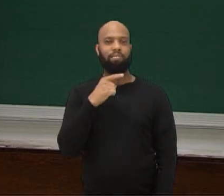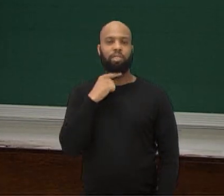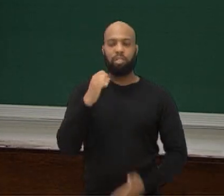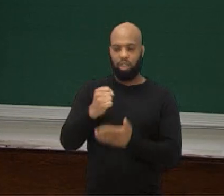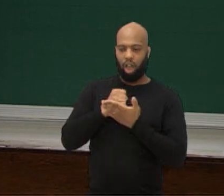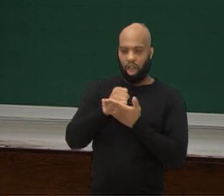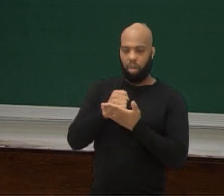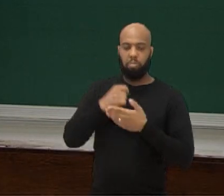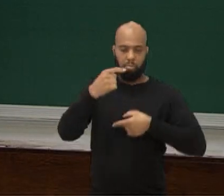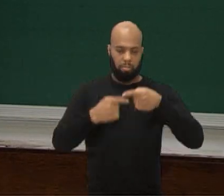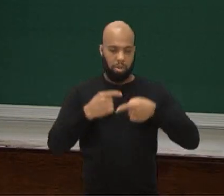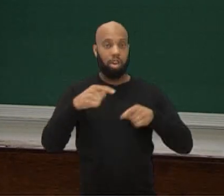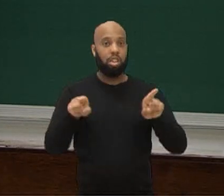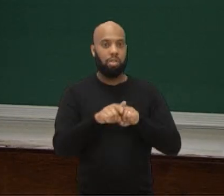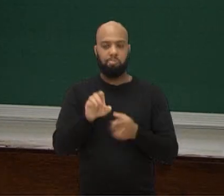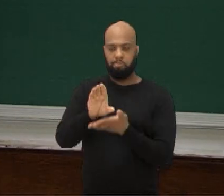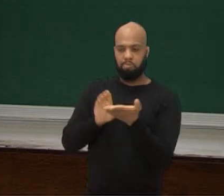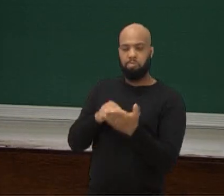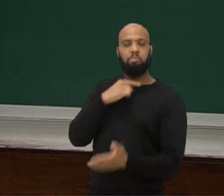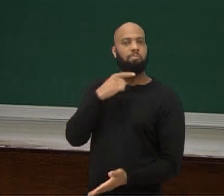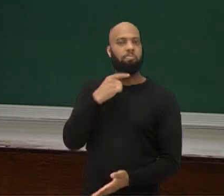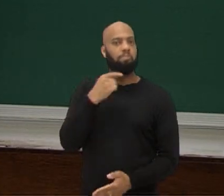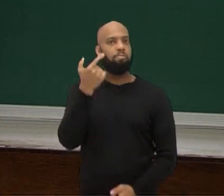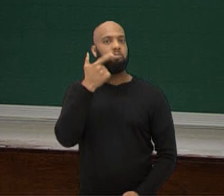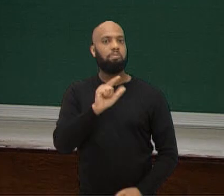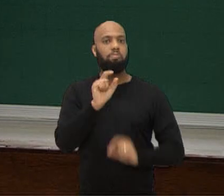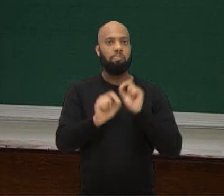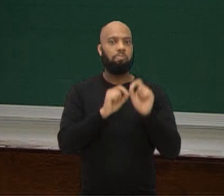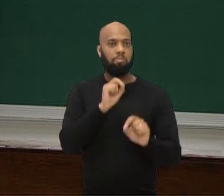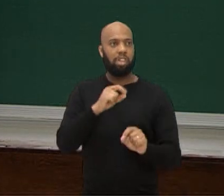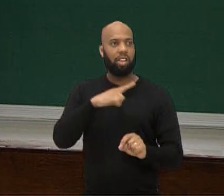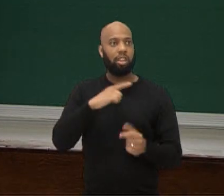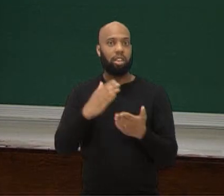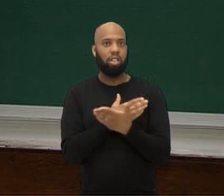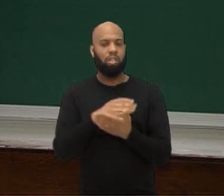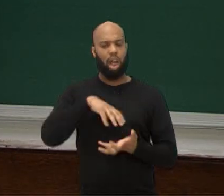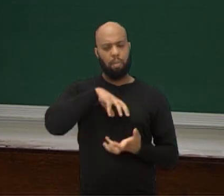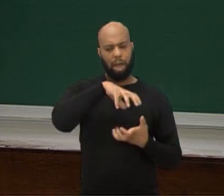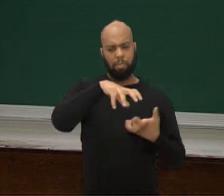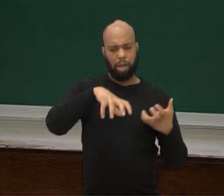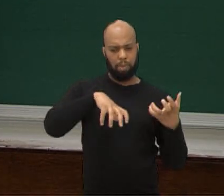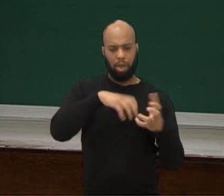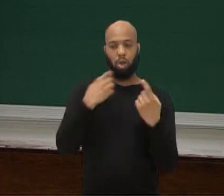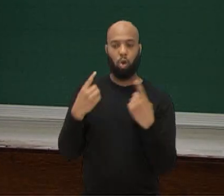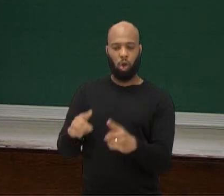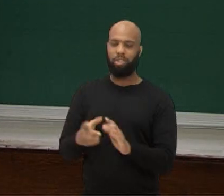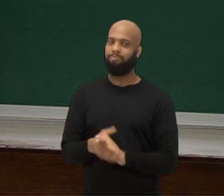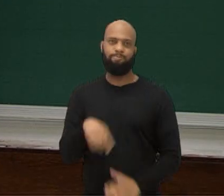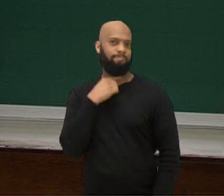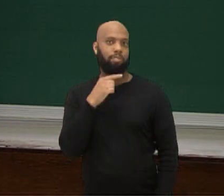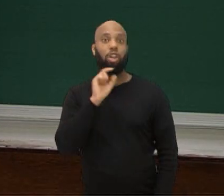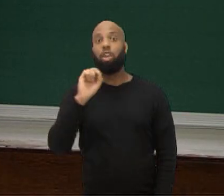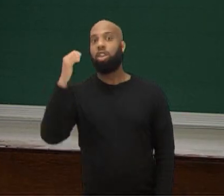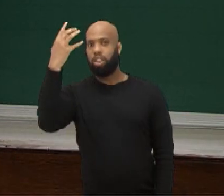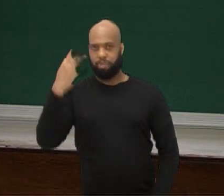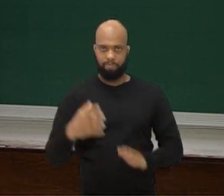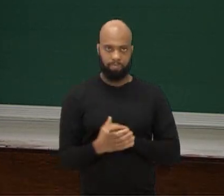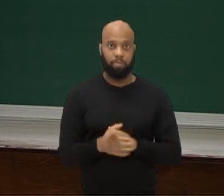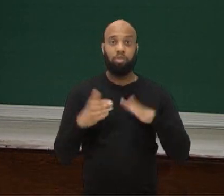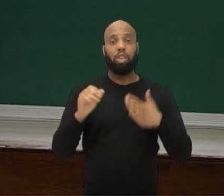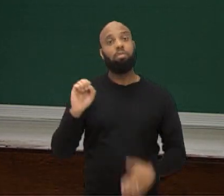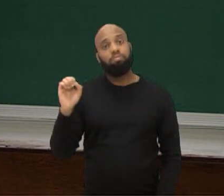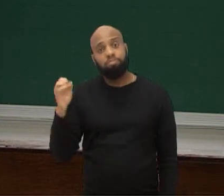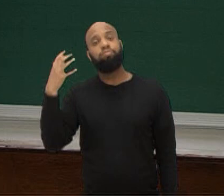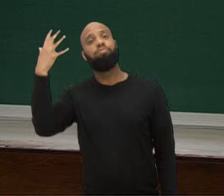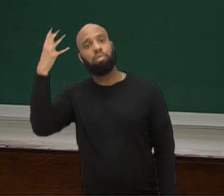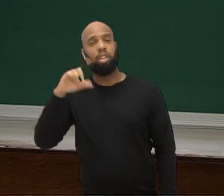político e financeiro para poder lidar com algumas revoltas. Nesse sentido, o que aconteceu?